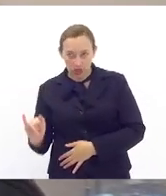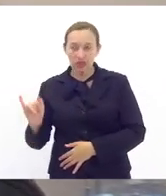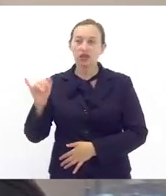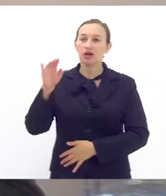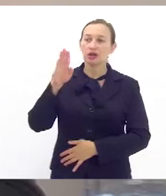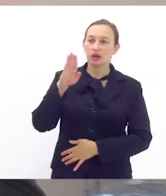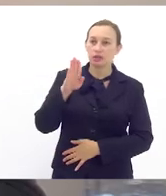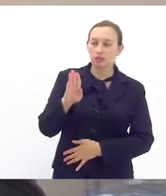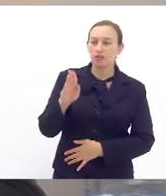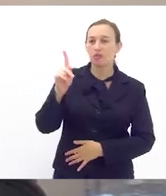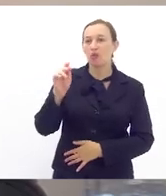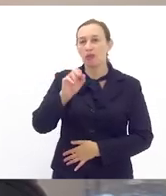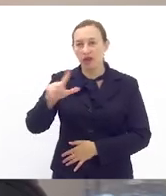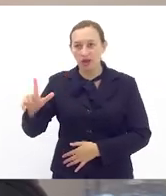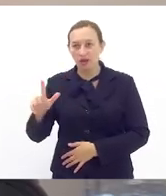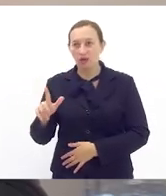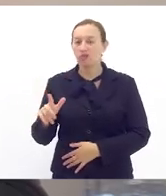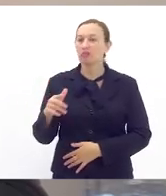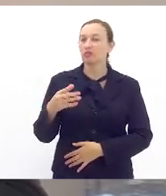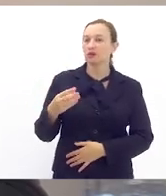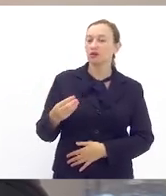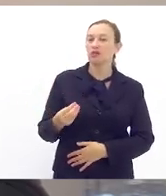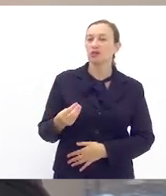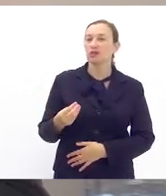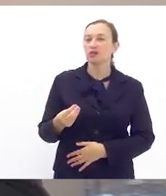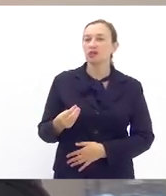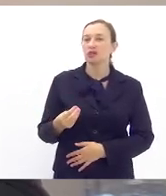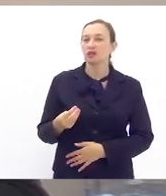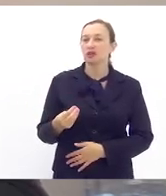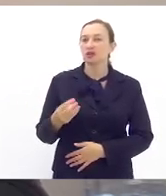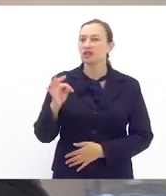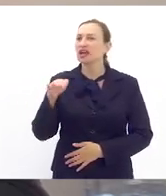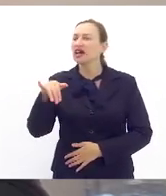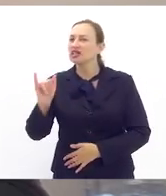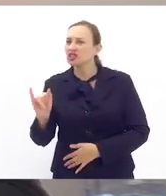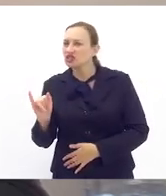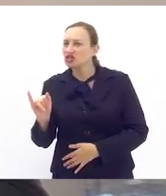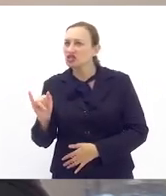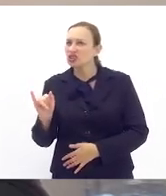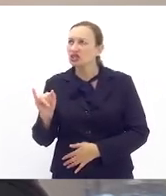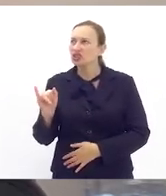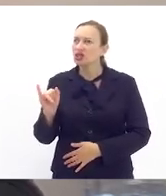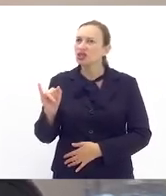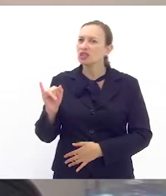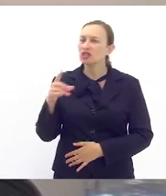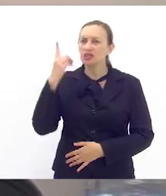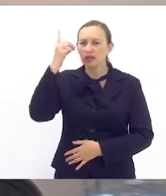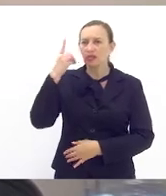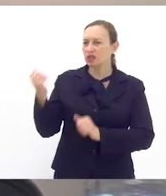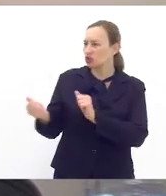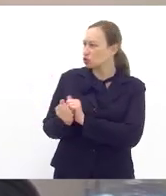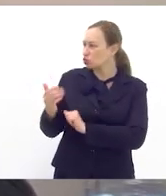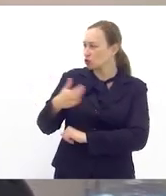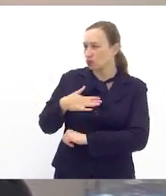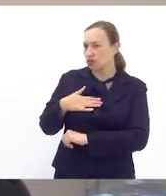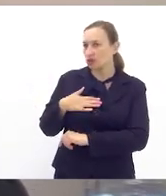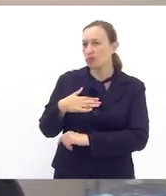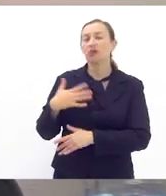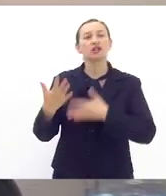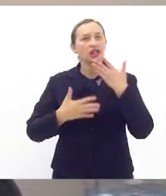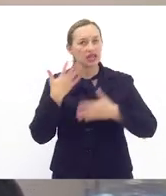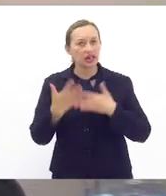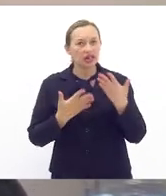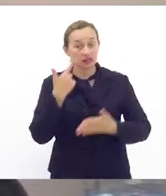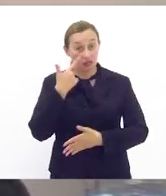aqui acho que aqui o sou Renato o Tande e Yuri que não foram deputados comigo prazer estar com eu e o presidente também